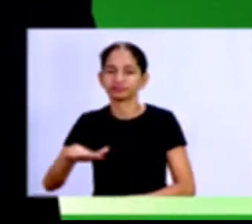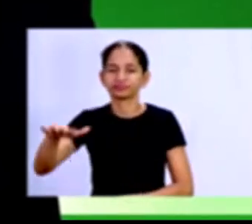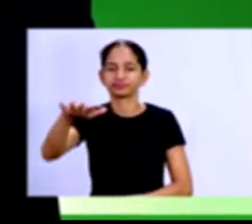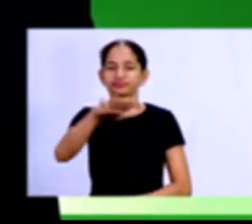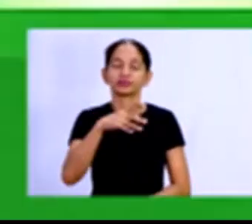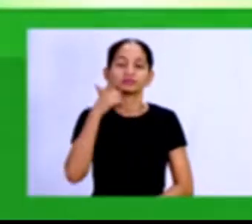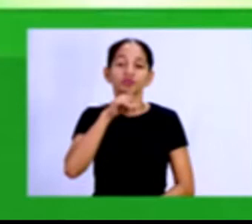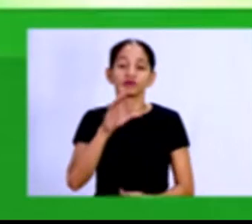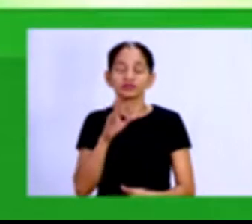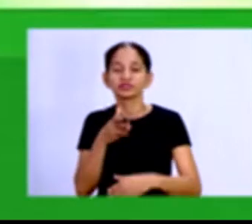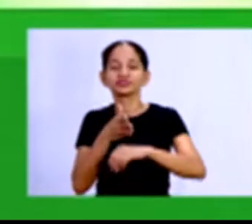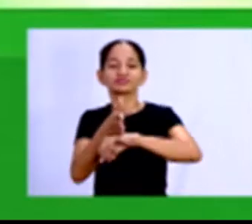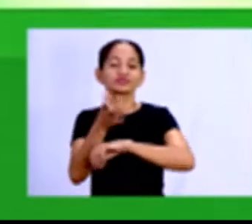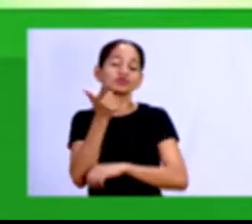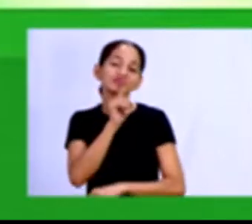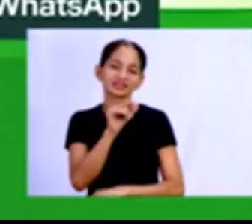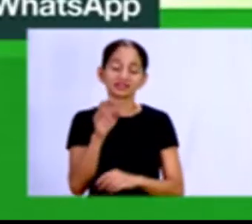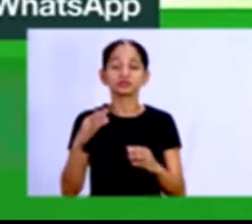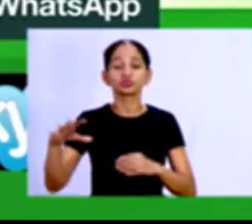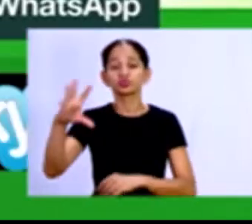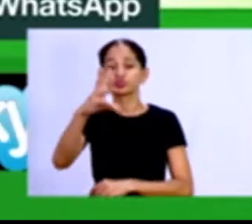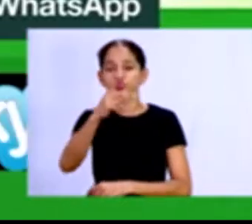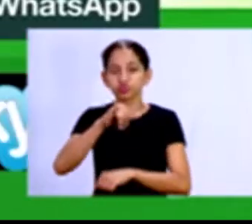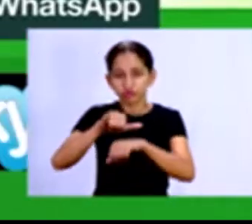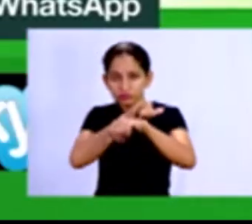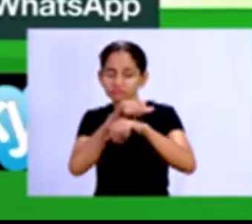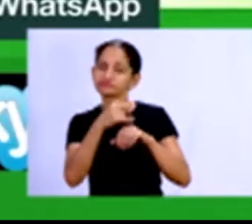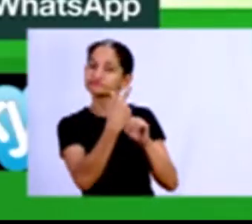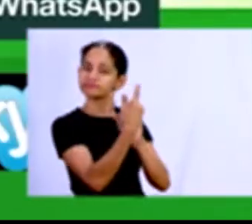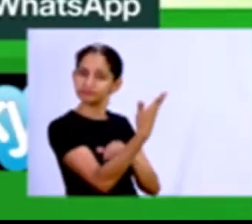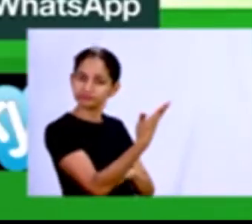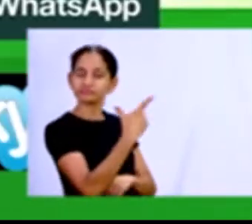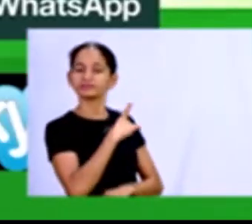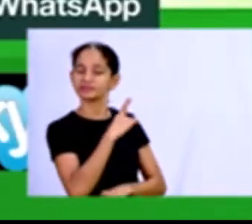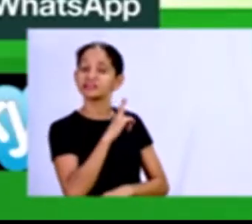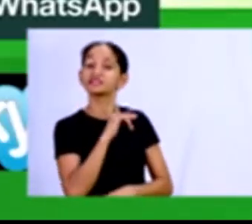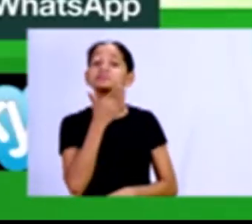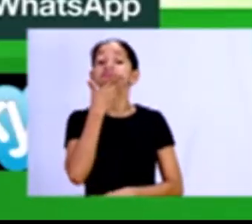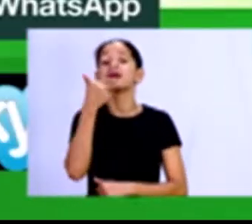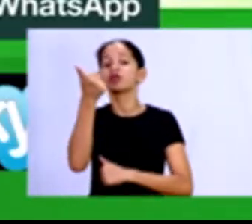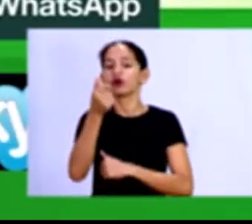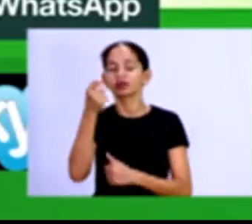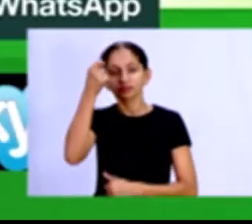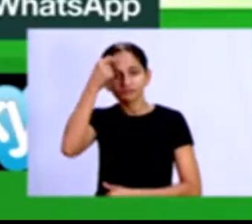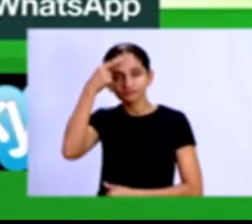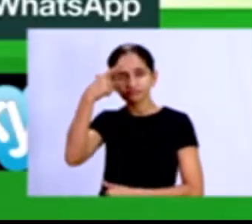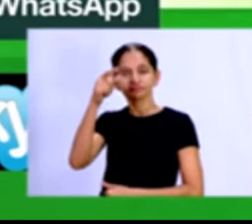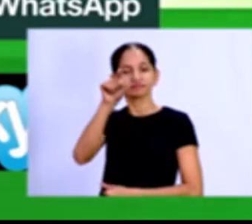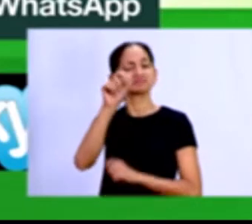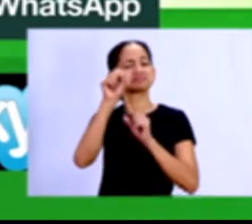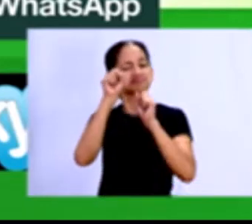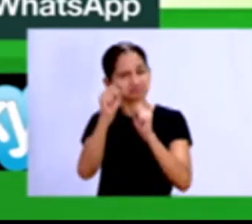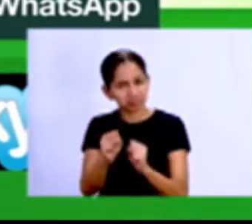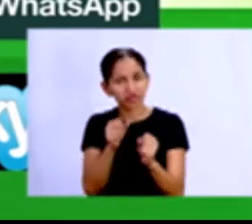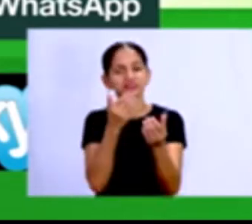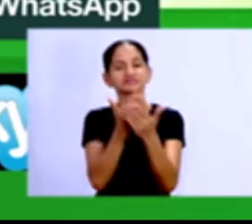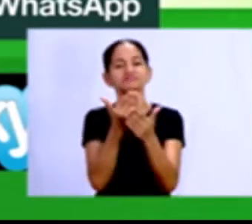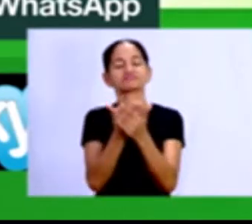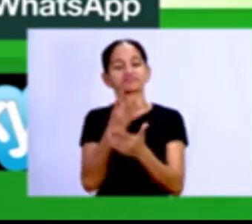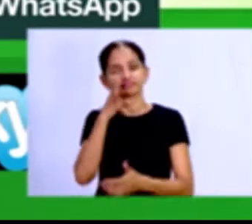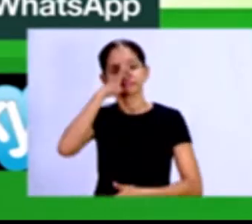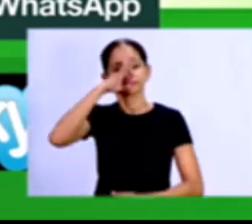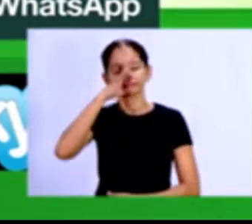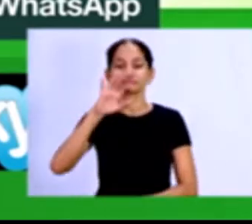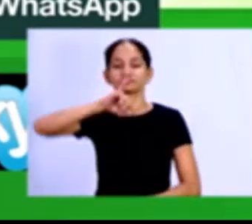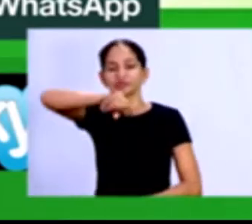possibilidade de forma ilimitada. Todas essas ferramentas servem para melhorar o processo do ensino-aprendizagem. Você, como um bom estudante,